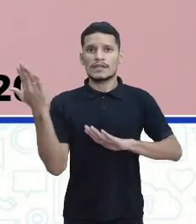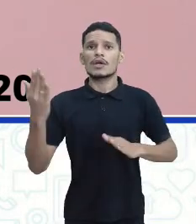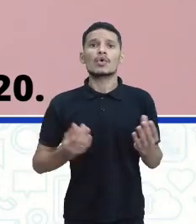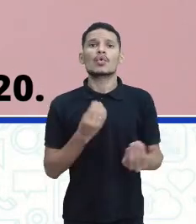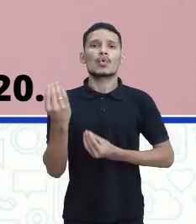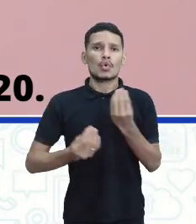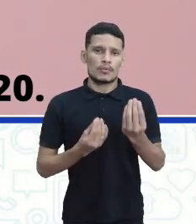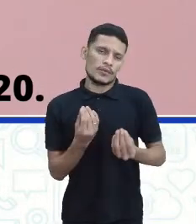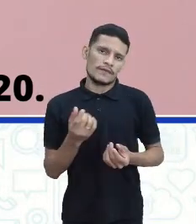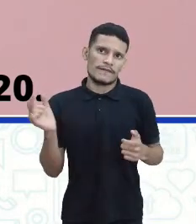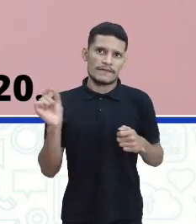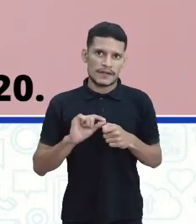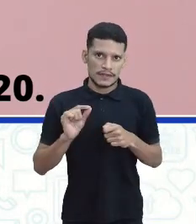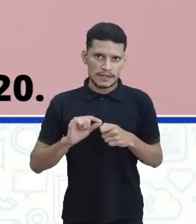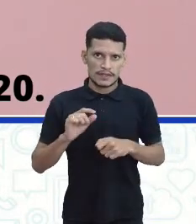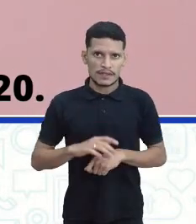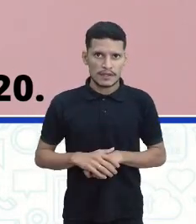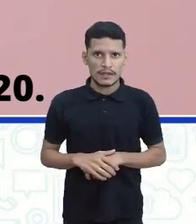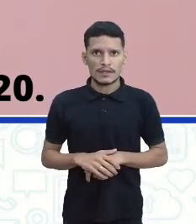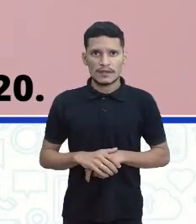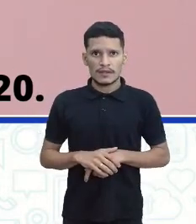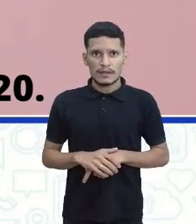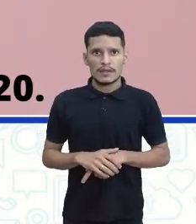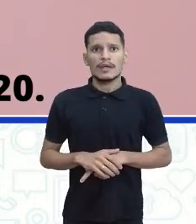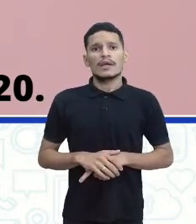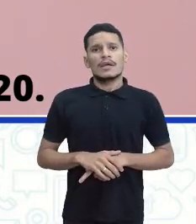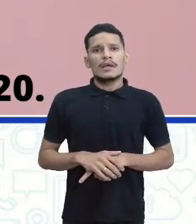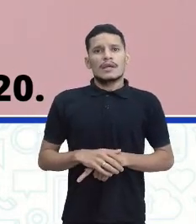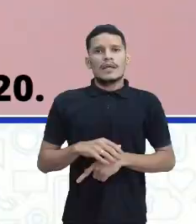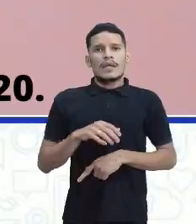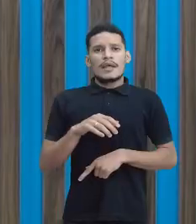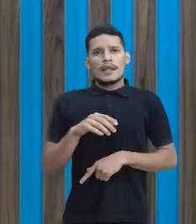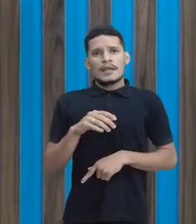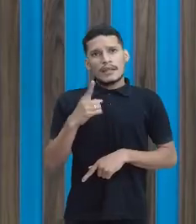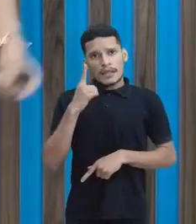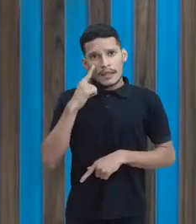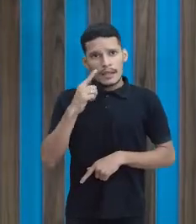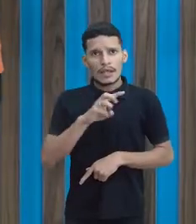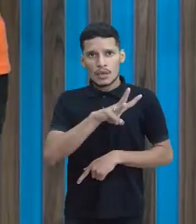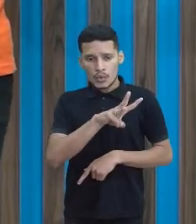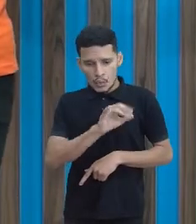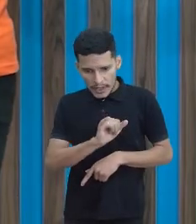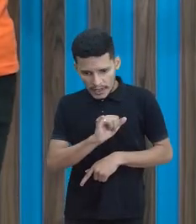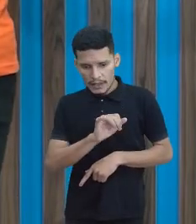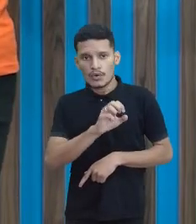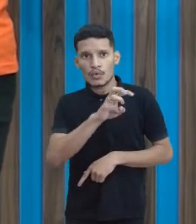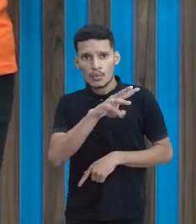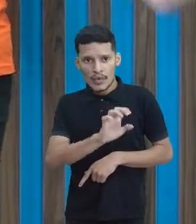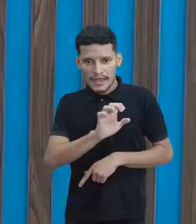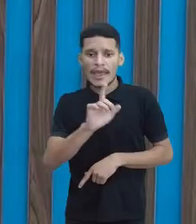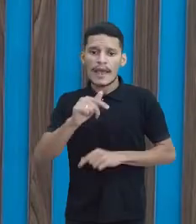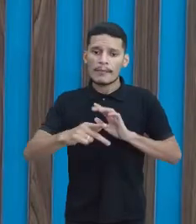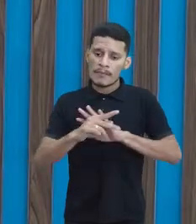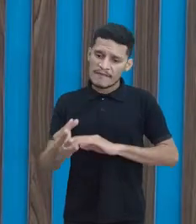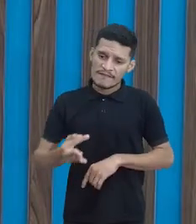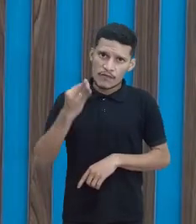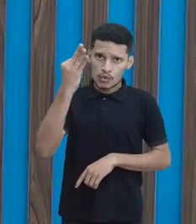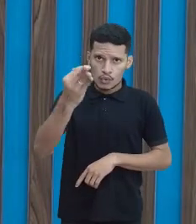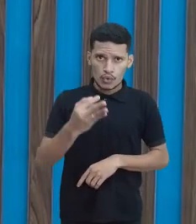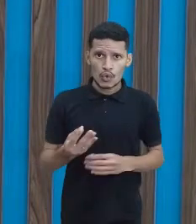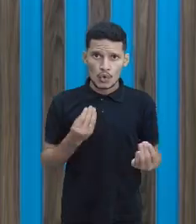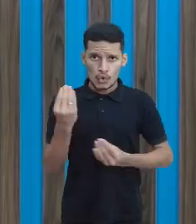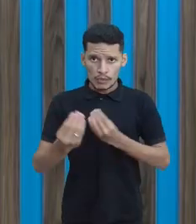Professor, we will have. Eu estou vendo will ali, eu estou vendo futuro. Como é que eu tenho agora